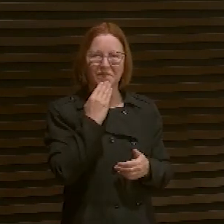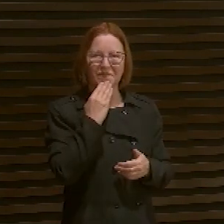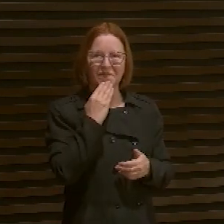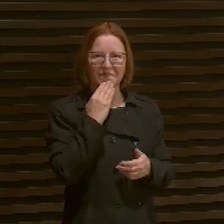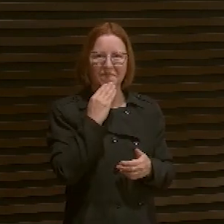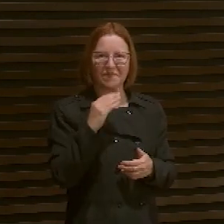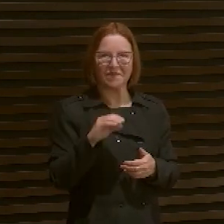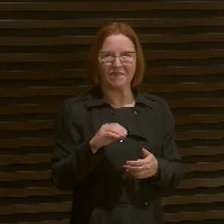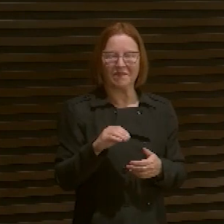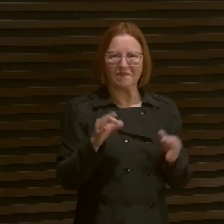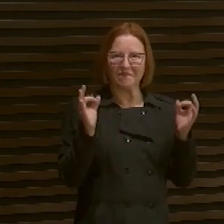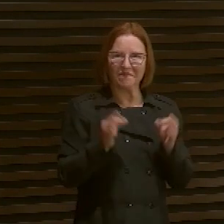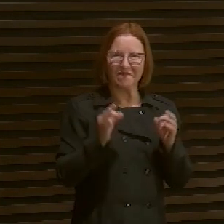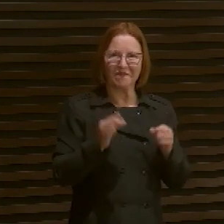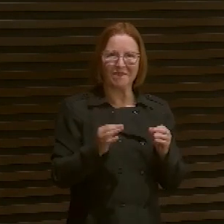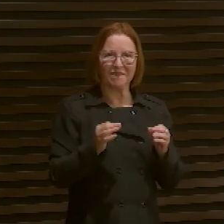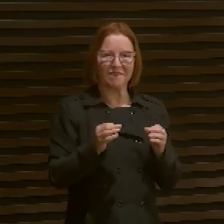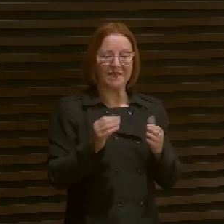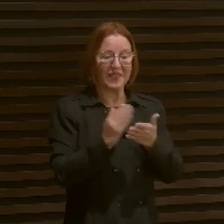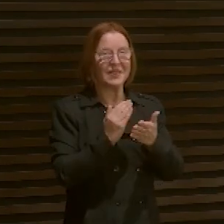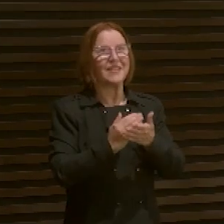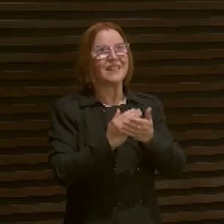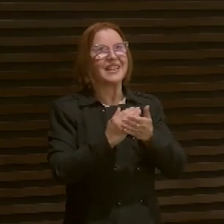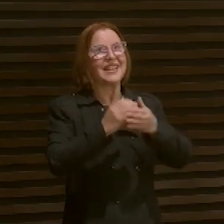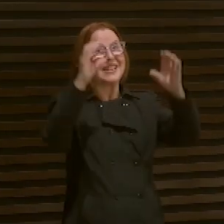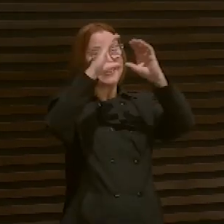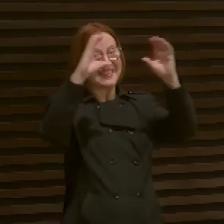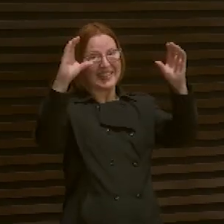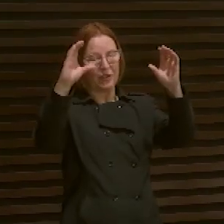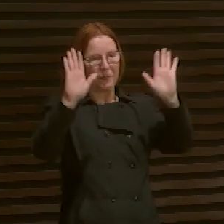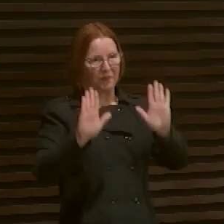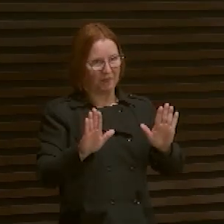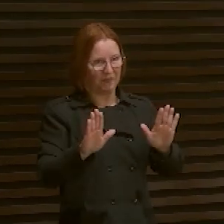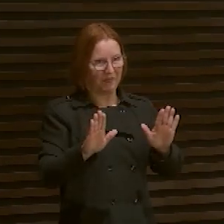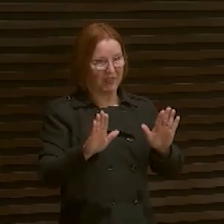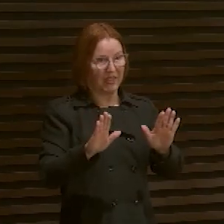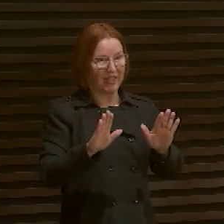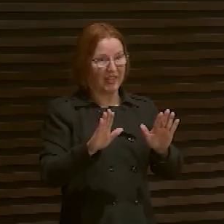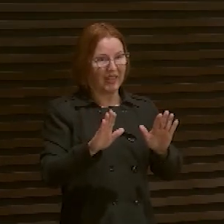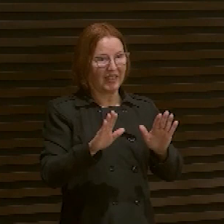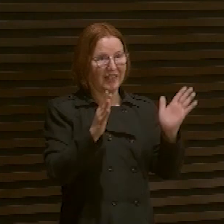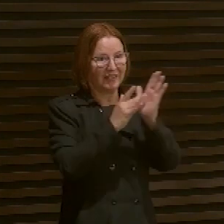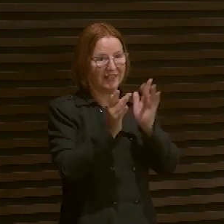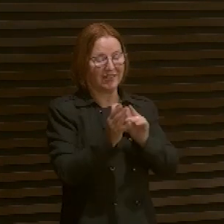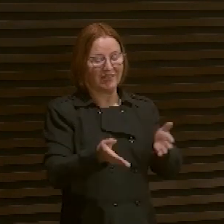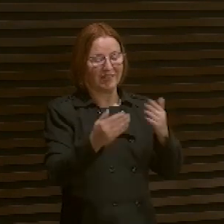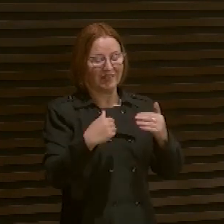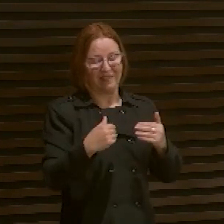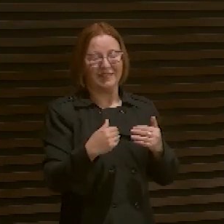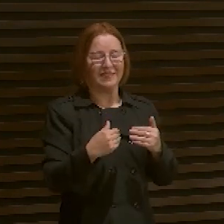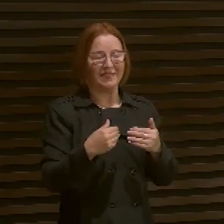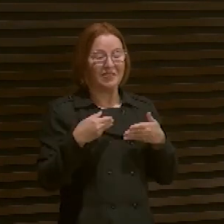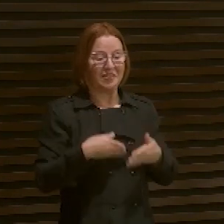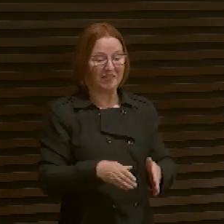imarcessível, reservada no céu para... Irmãos, ele nos regenerou para uma viva esperança,